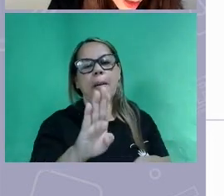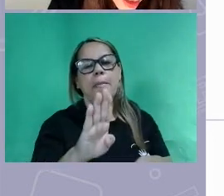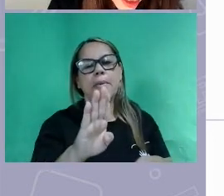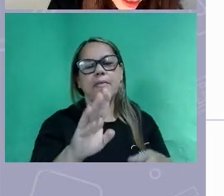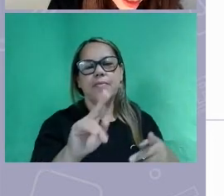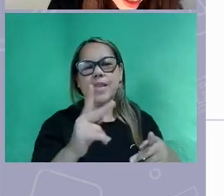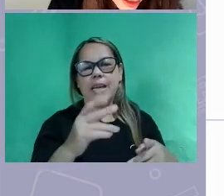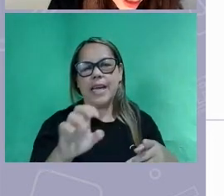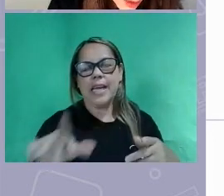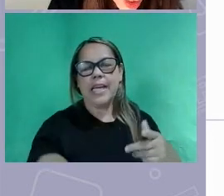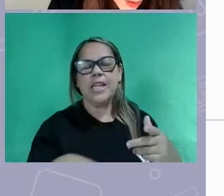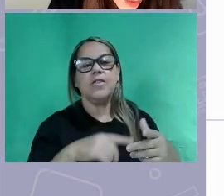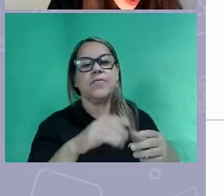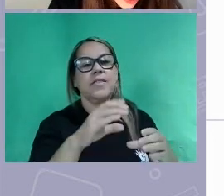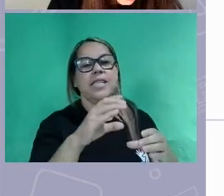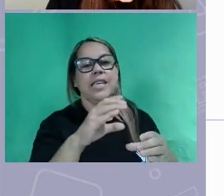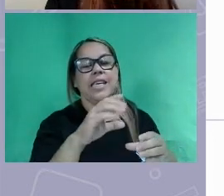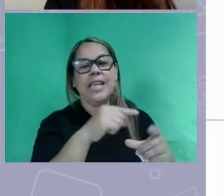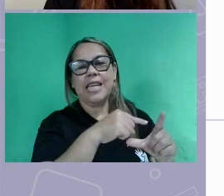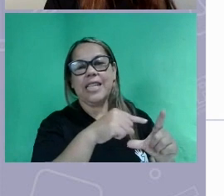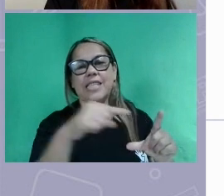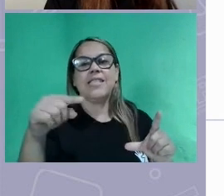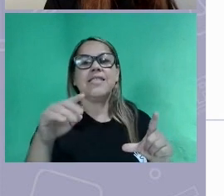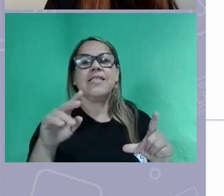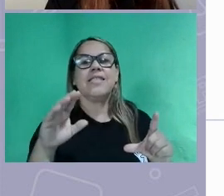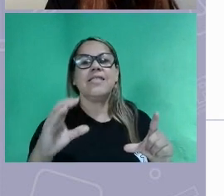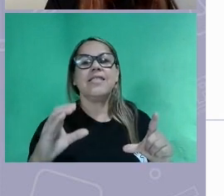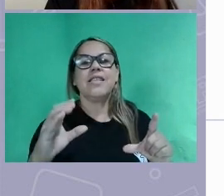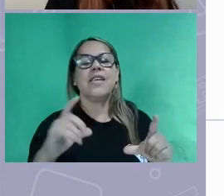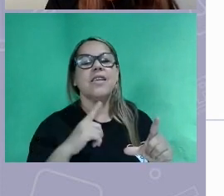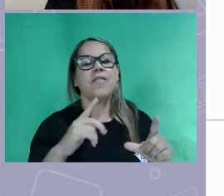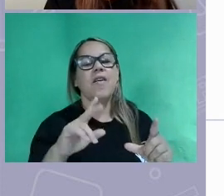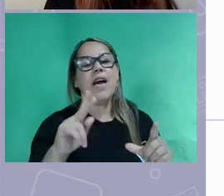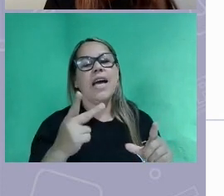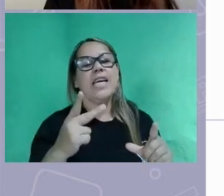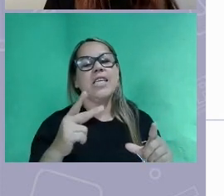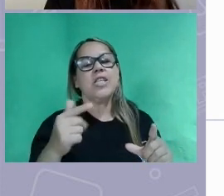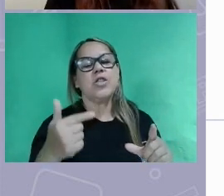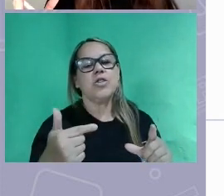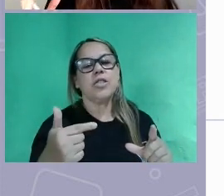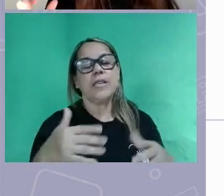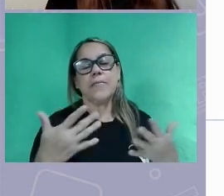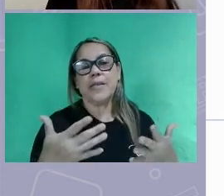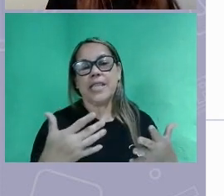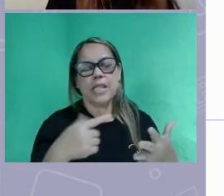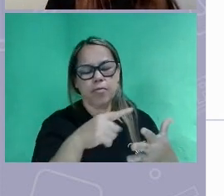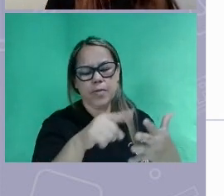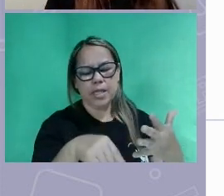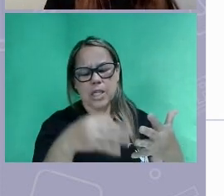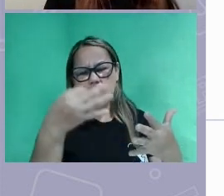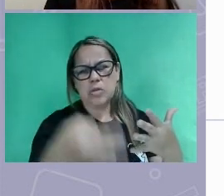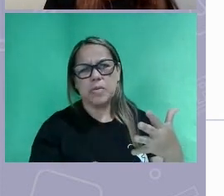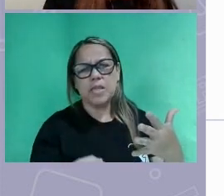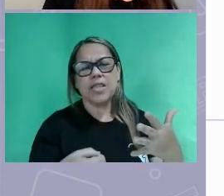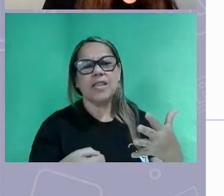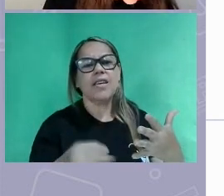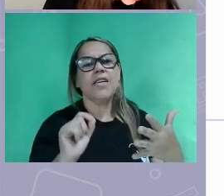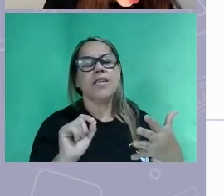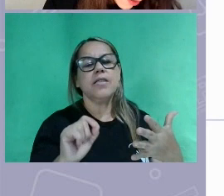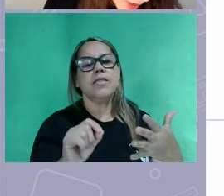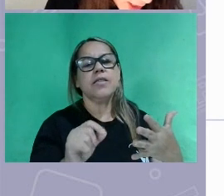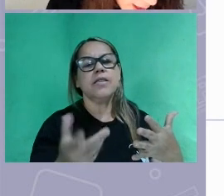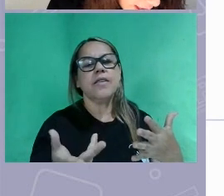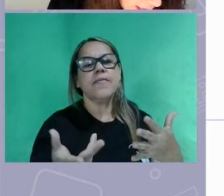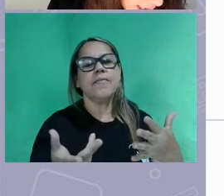e a reta c corresponde a hidrogênio a alternativa que diz exatamente isso é a